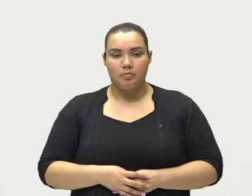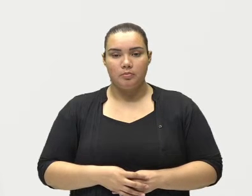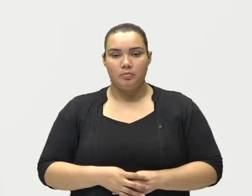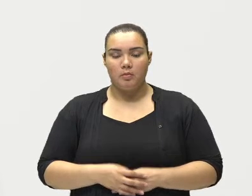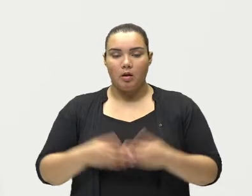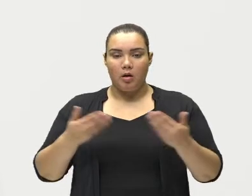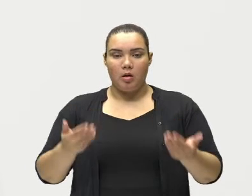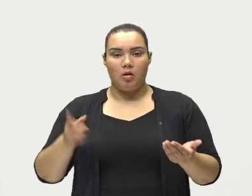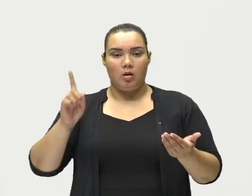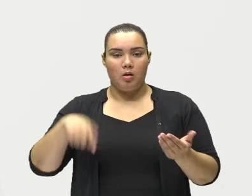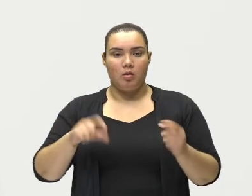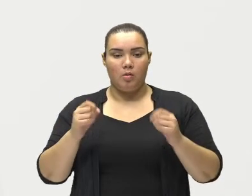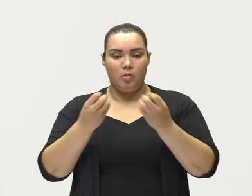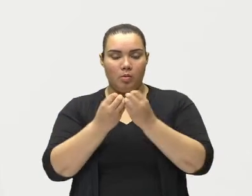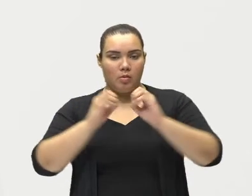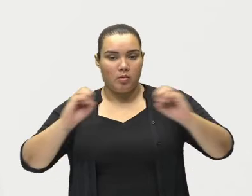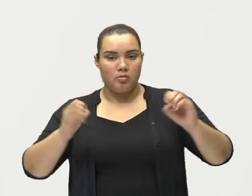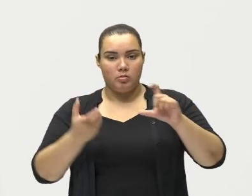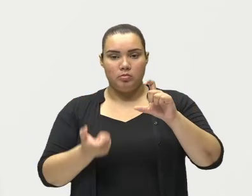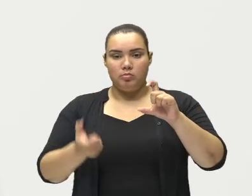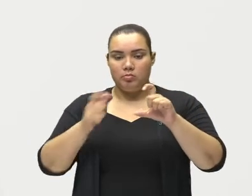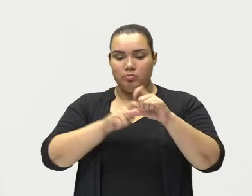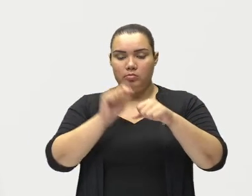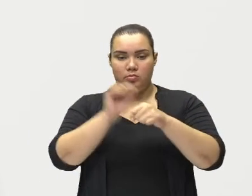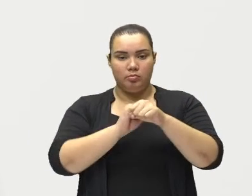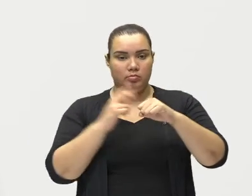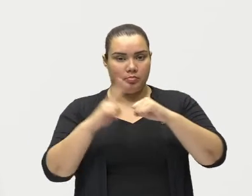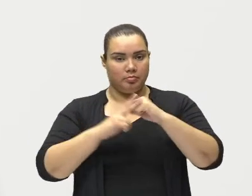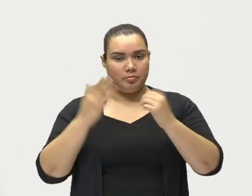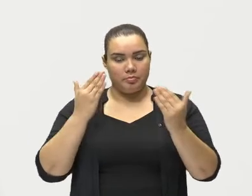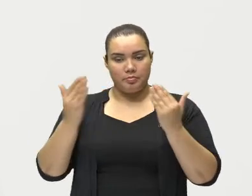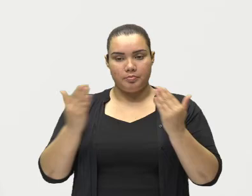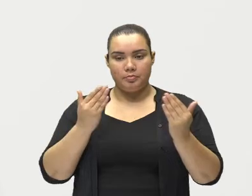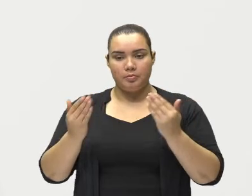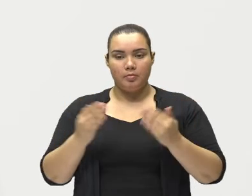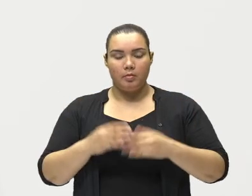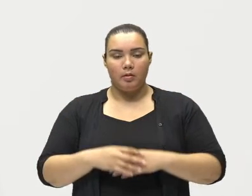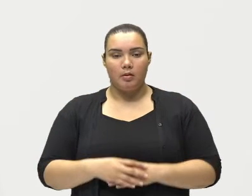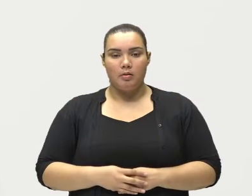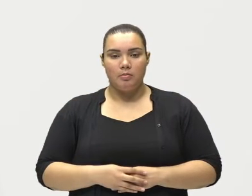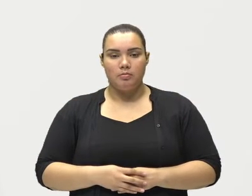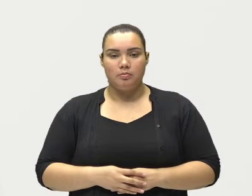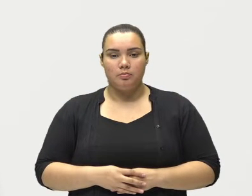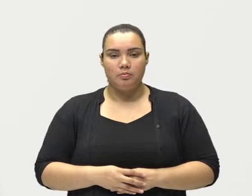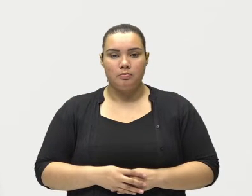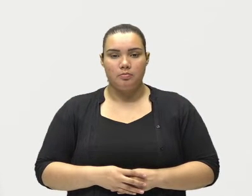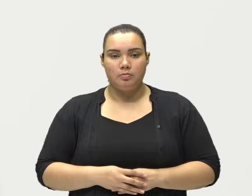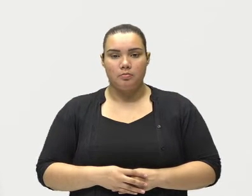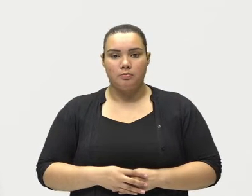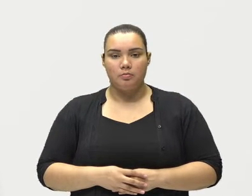oração subordinada adverbial comparativa. Prosseguindo aí, olha só.